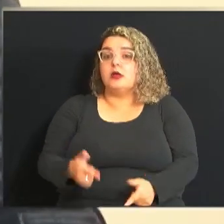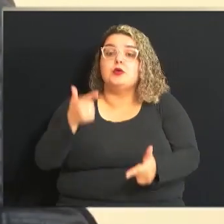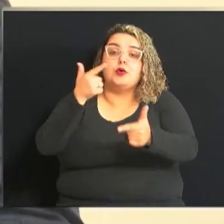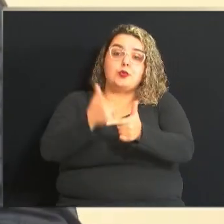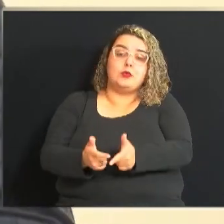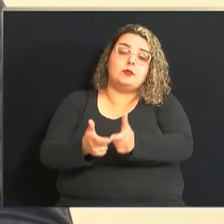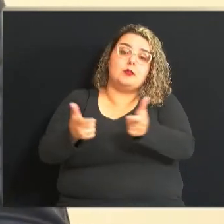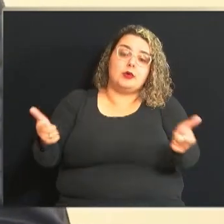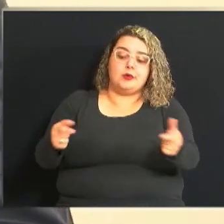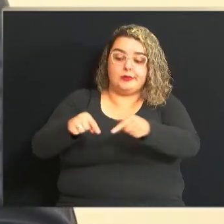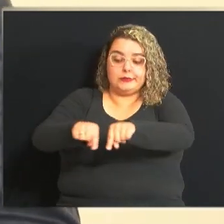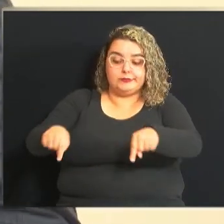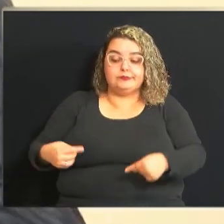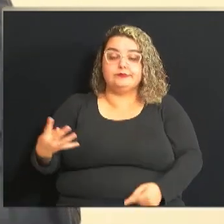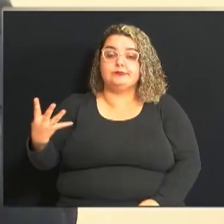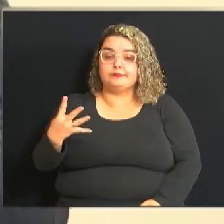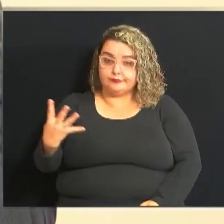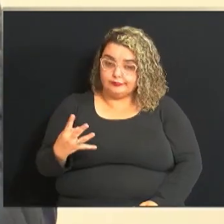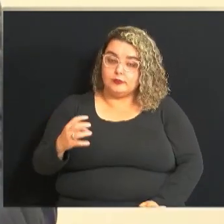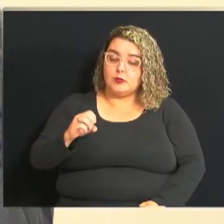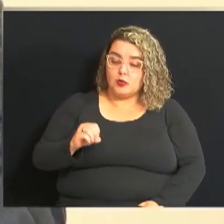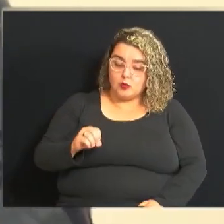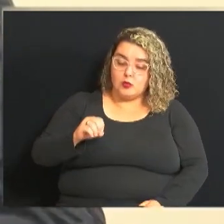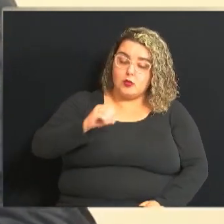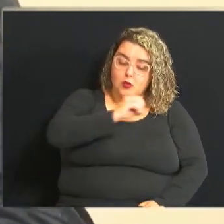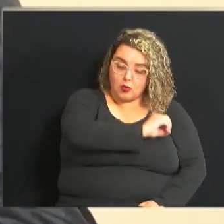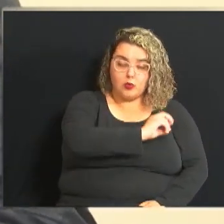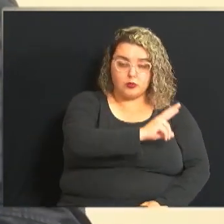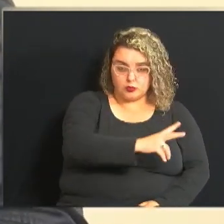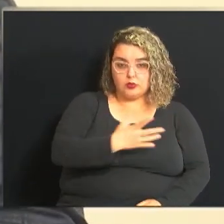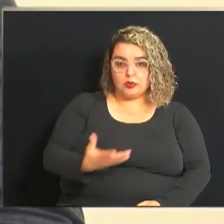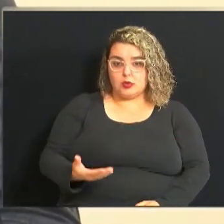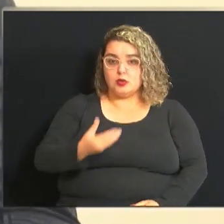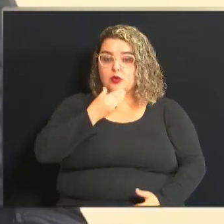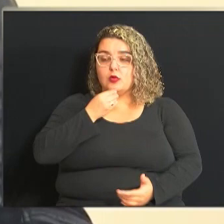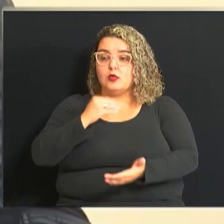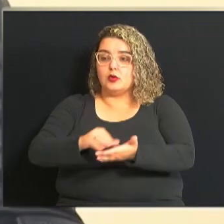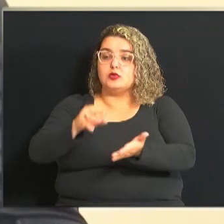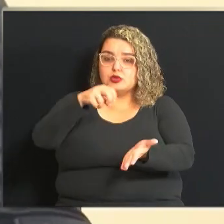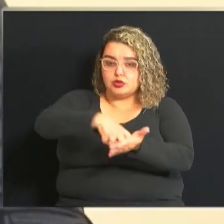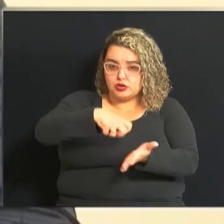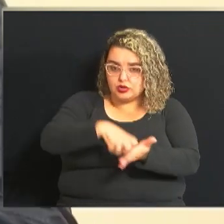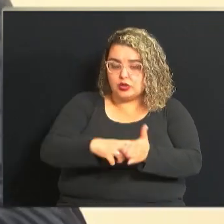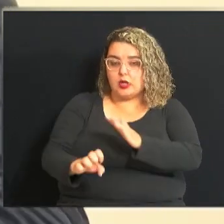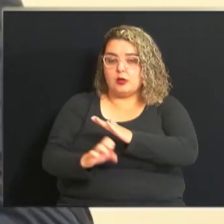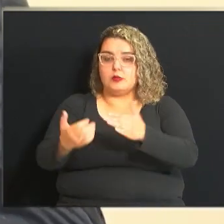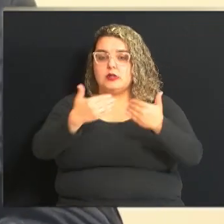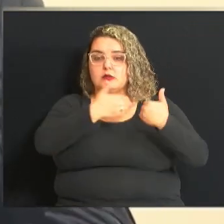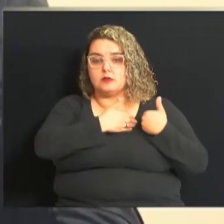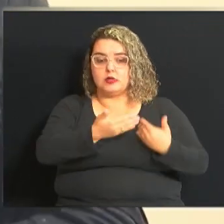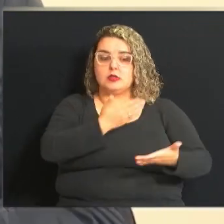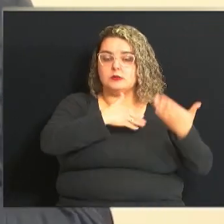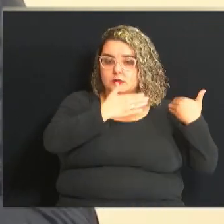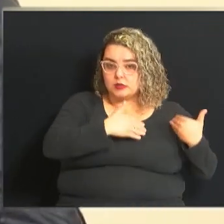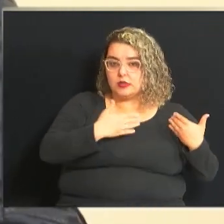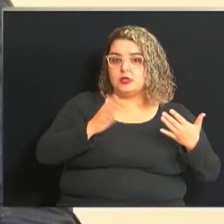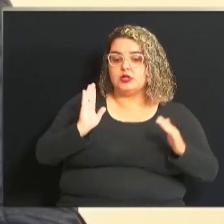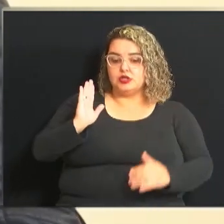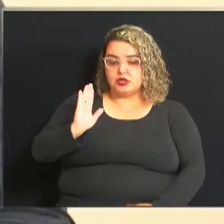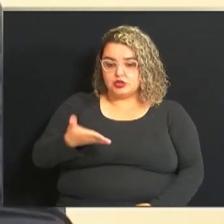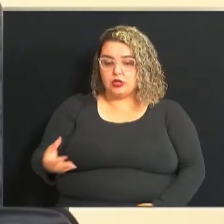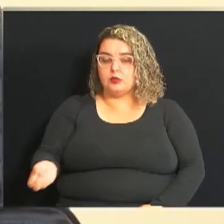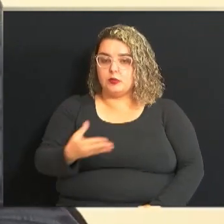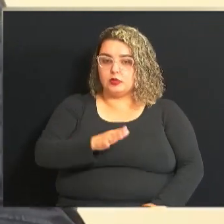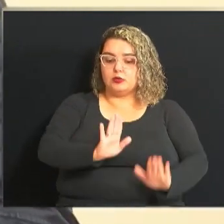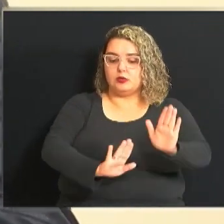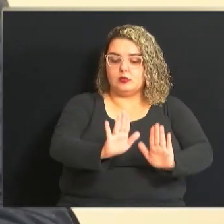lote 4, no lote do Ouro Verde, que o secretário já penalizou a empresa responsável, já está com uma nova